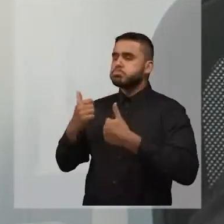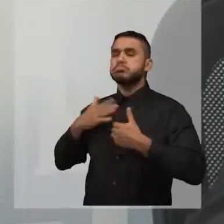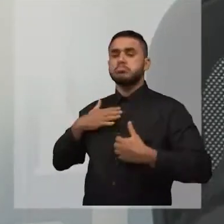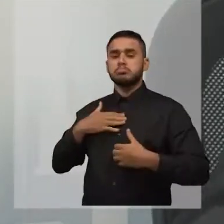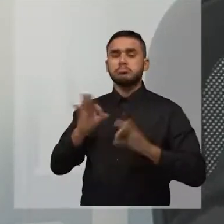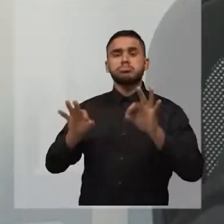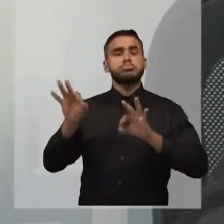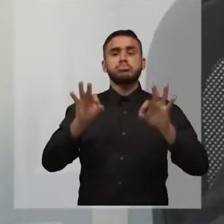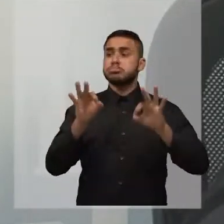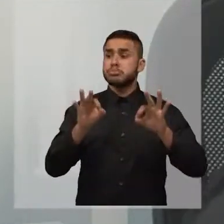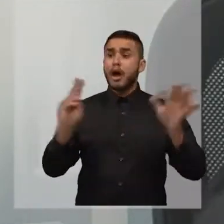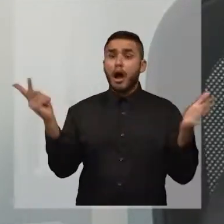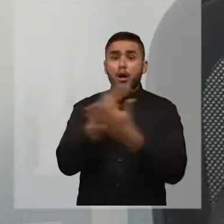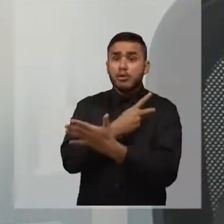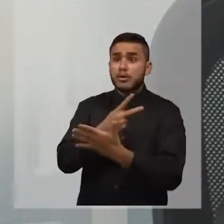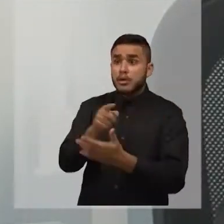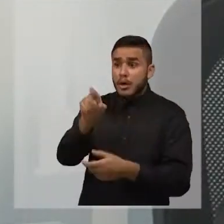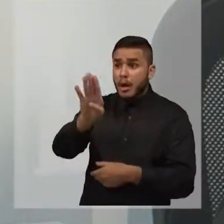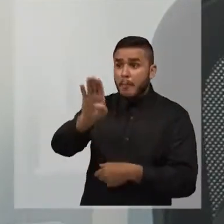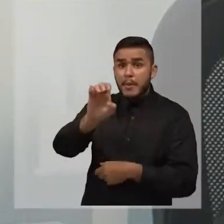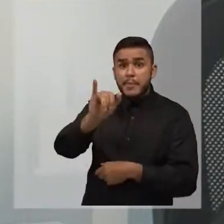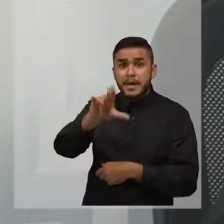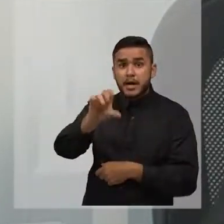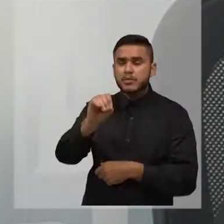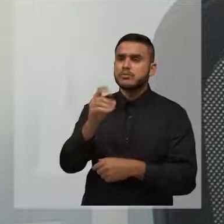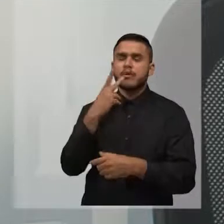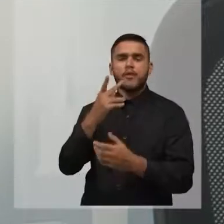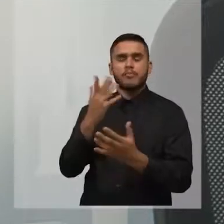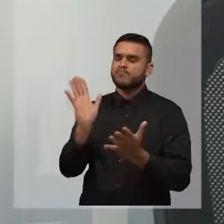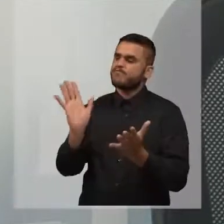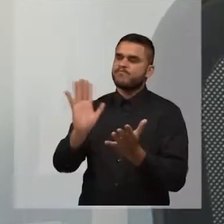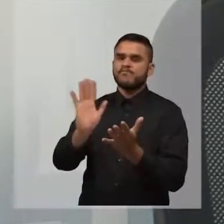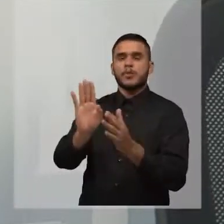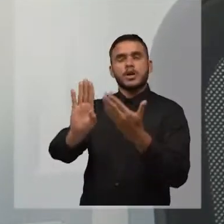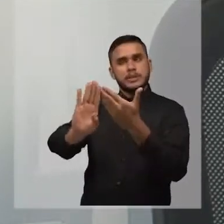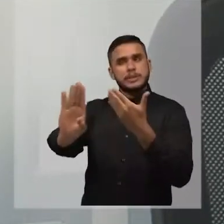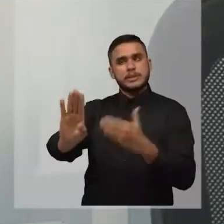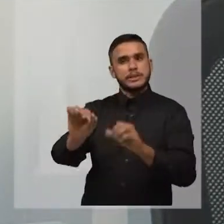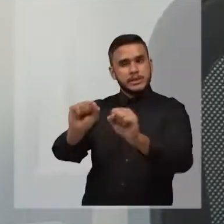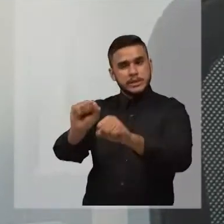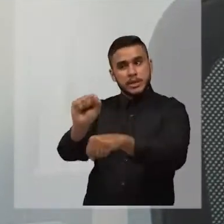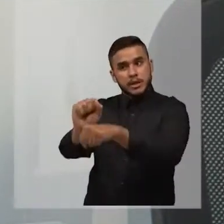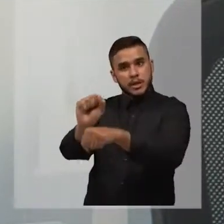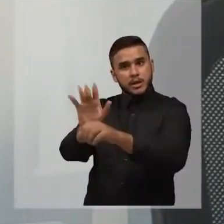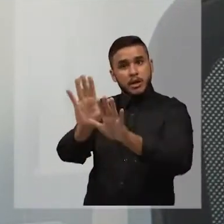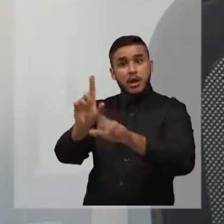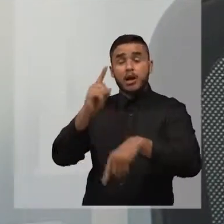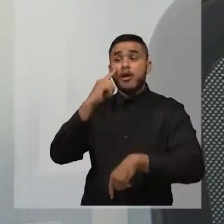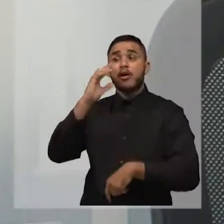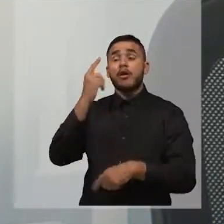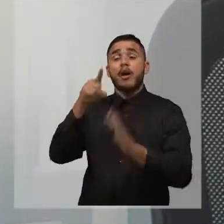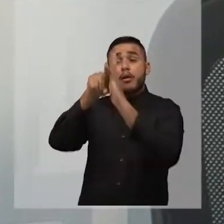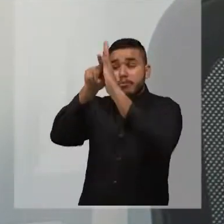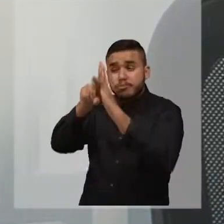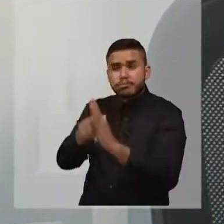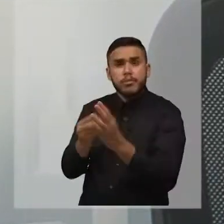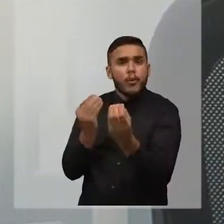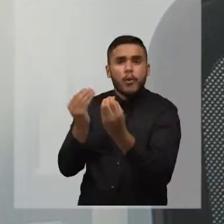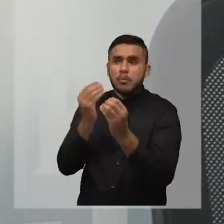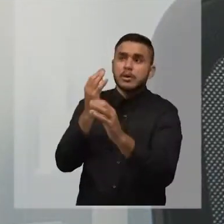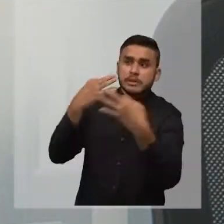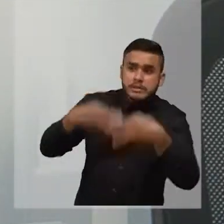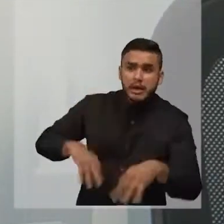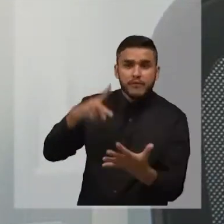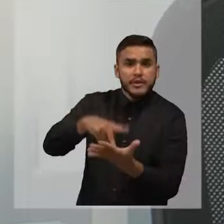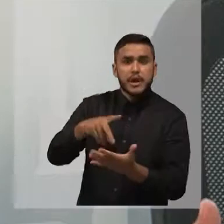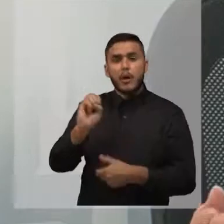saúde, já encontraria um problema menos. Porque nós temos aí, nesses próximos 6 meses, 2 pautas muito fortes.